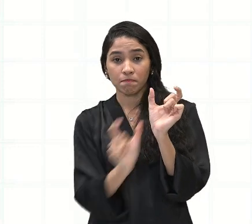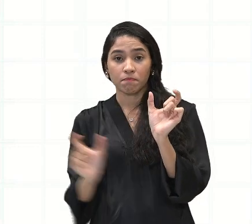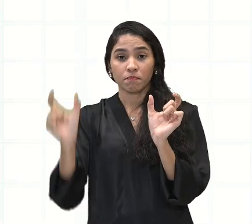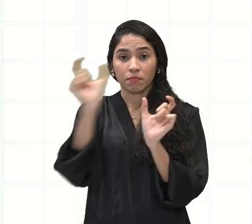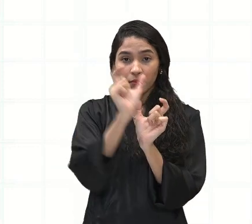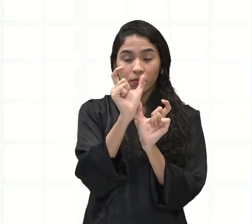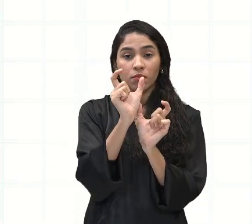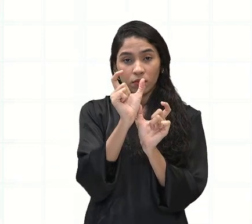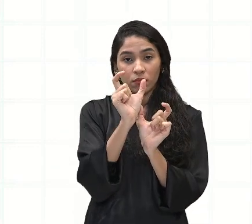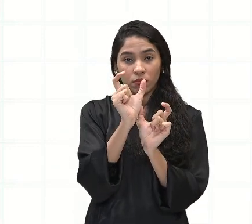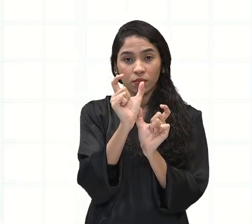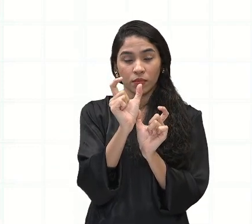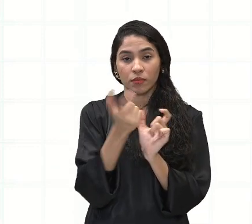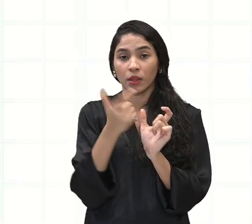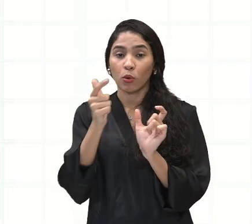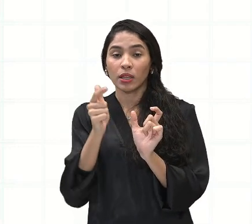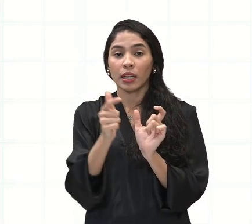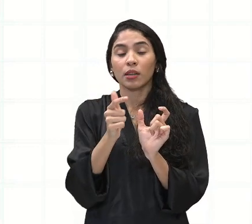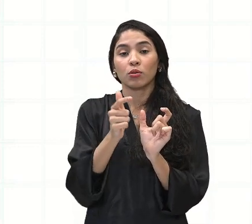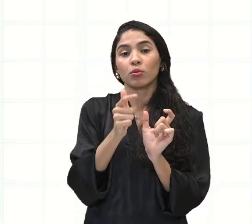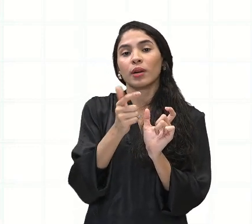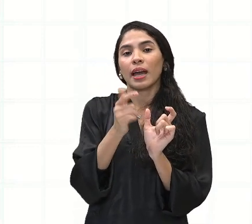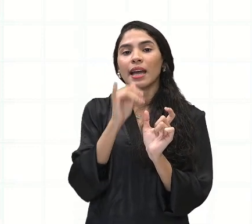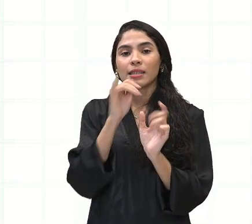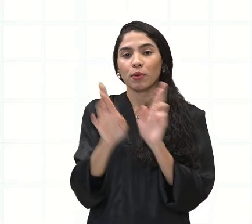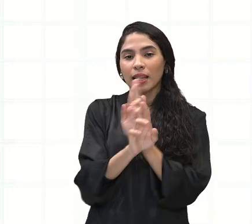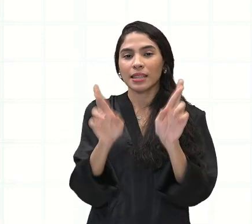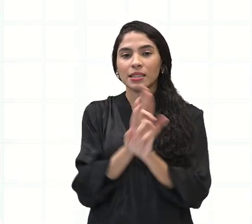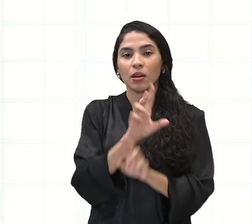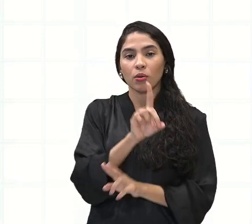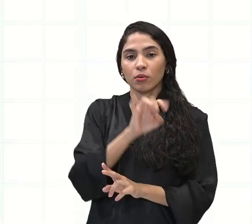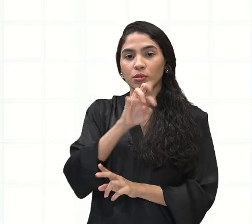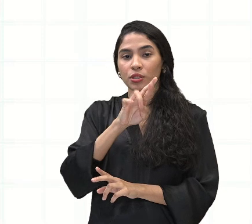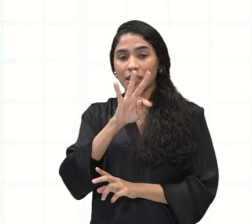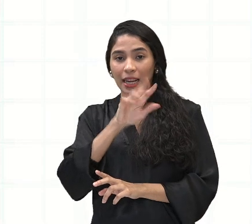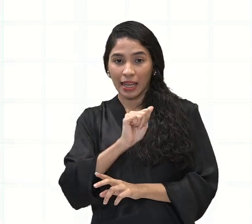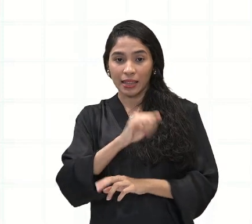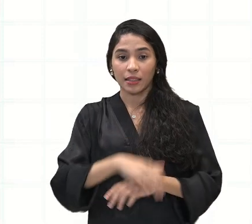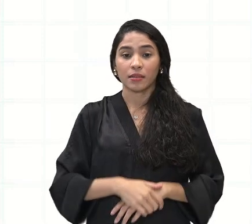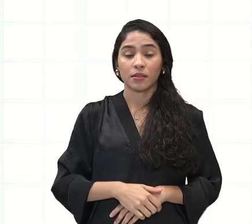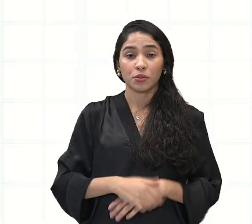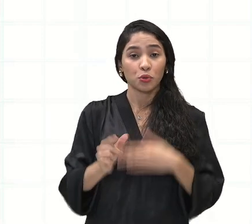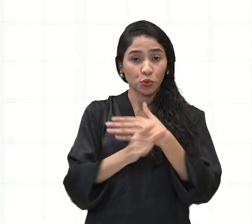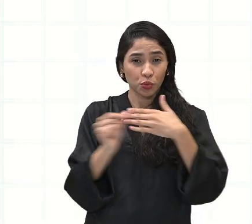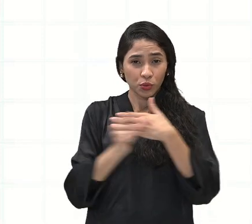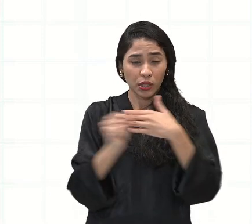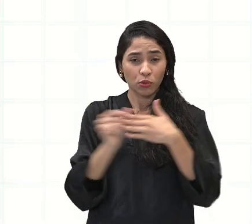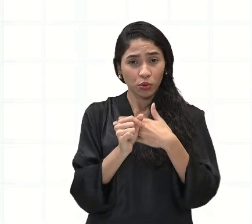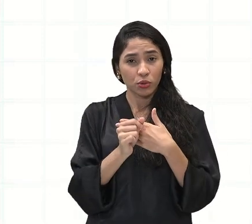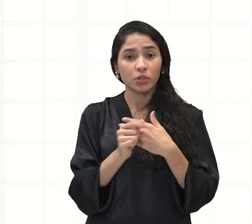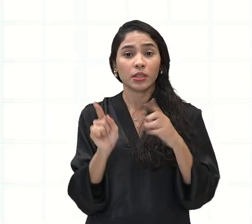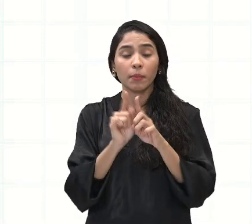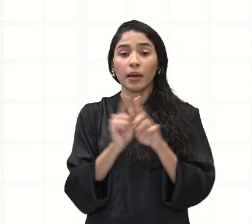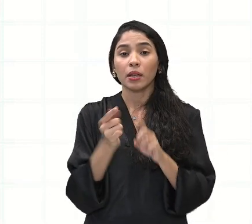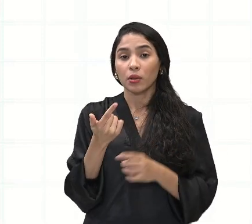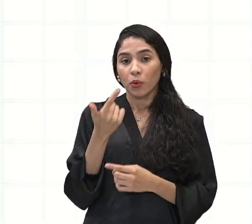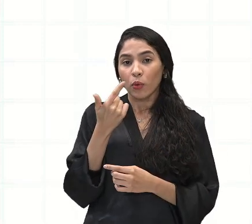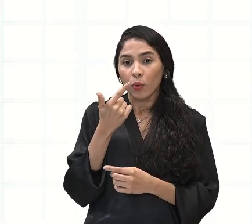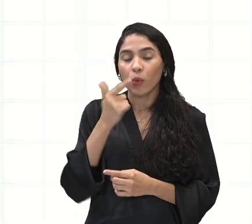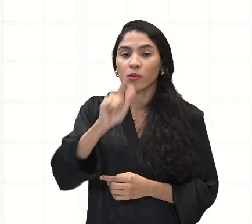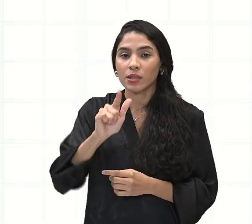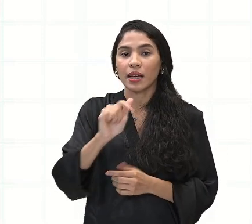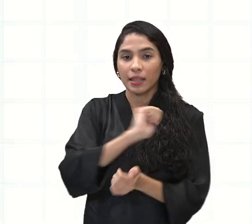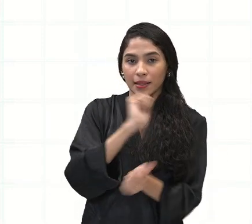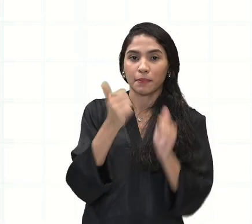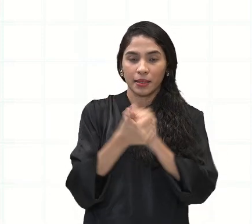entre elas. E os bons poetas, as boas pessoas que lidam com a linguagem dentro da literatura, conseguem fugir do usual quando